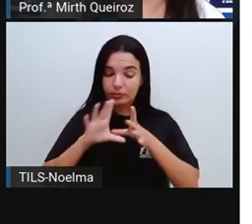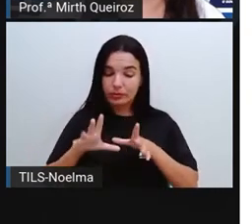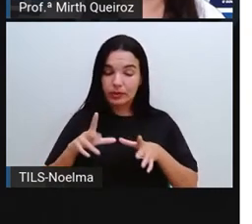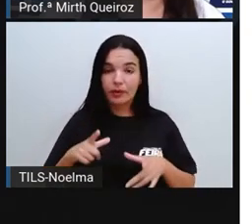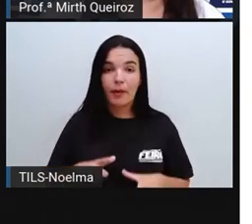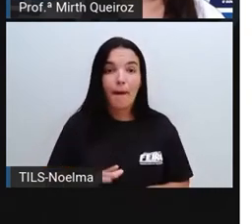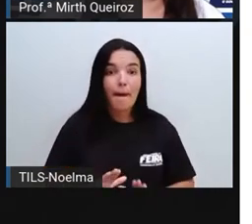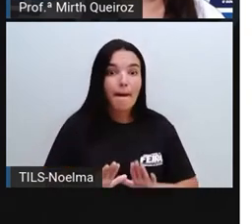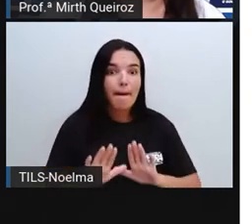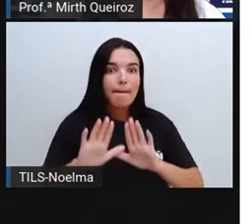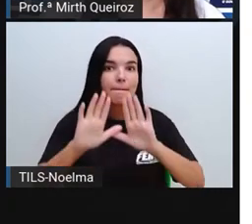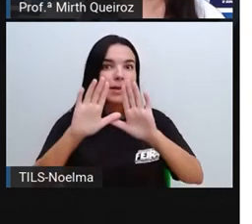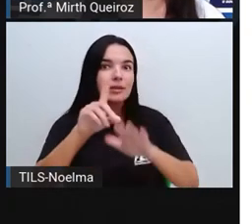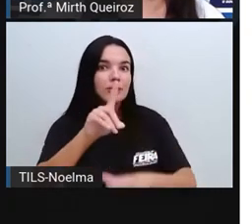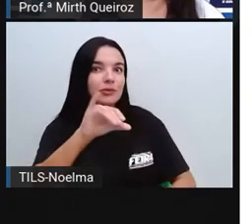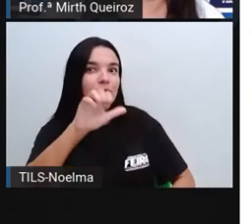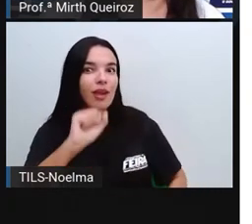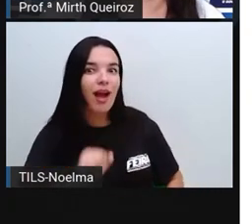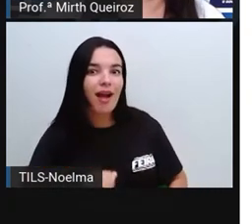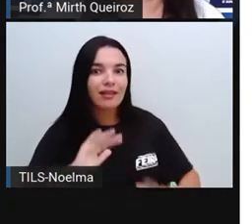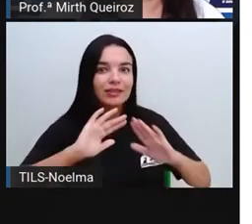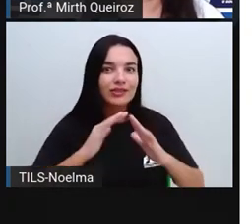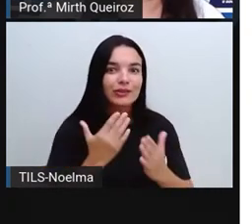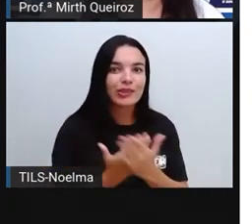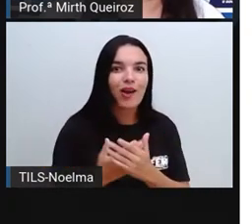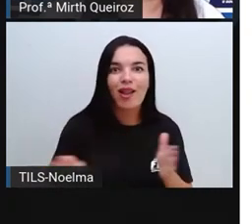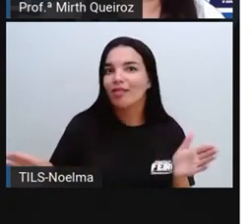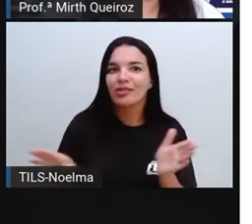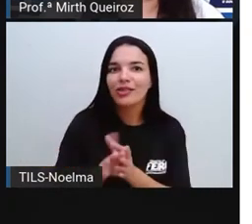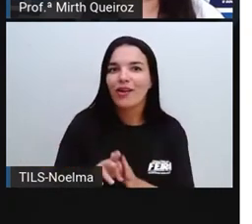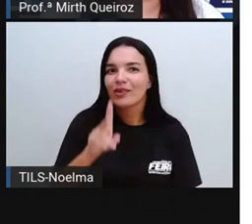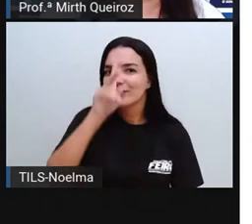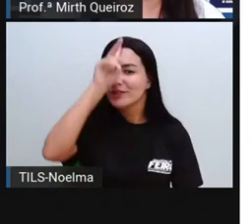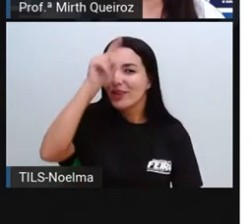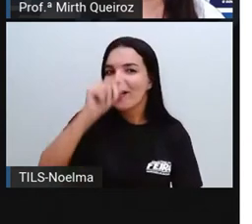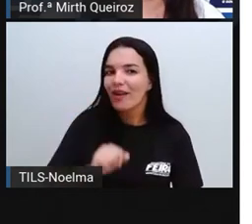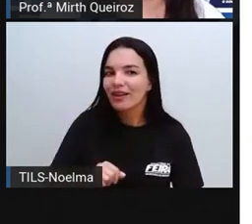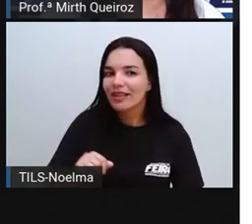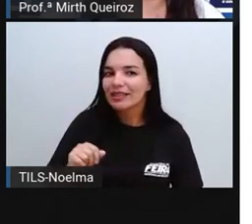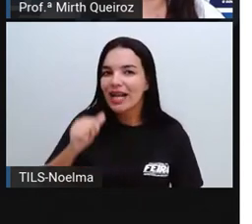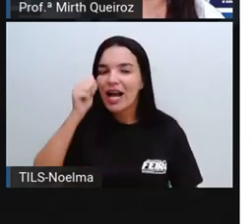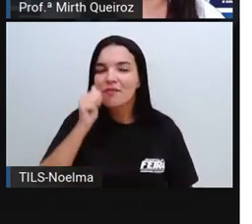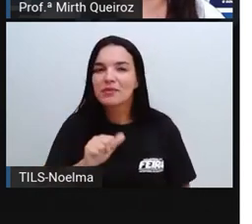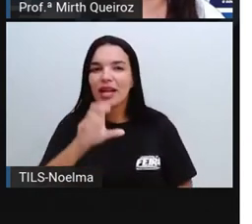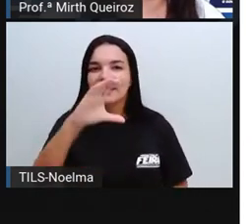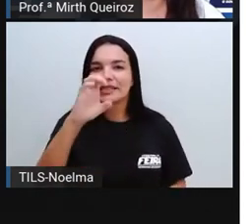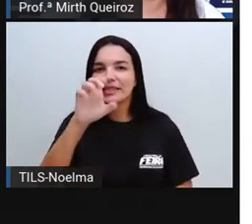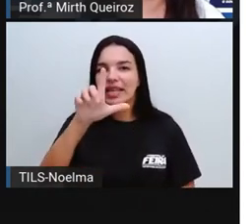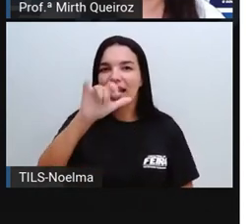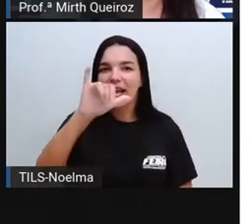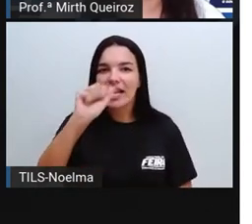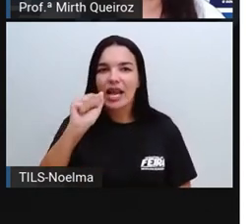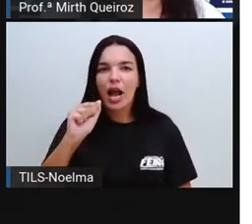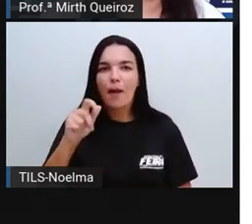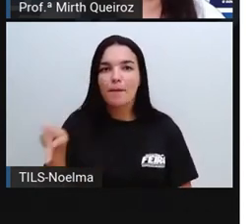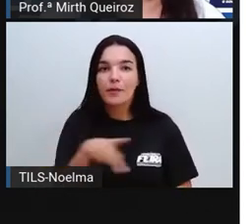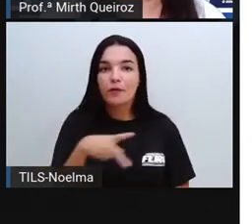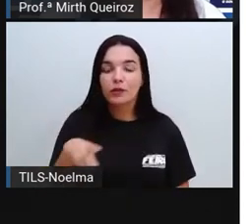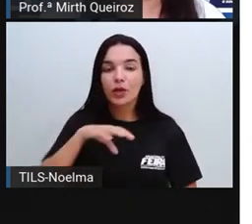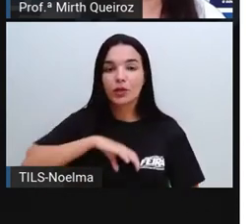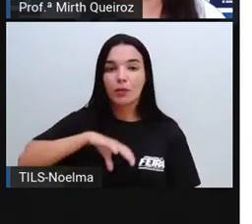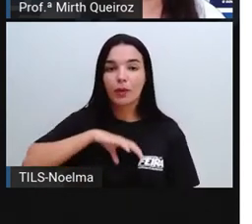escola entrou na história. Dona Célia, nossa professora de português, mandou a gente ler um livro chamado